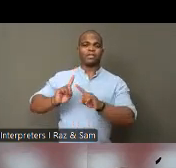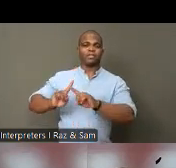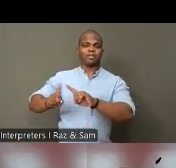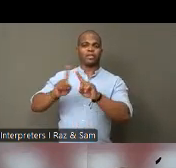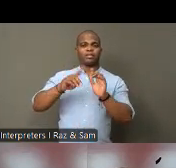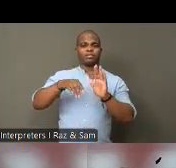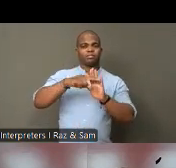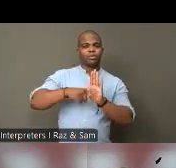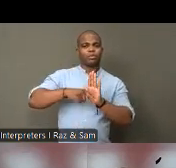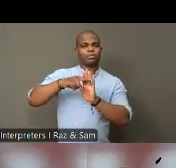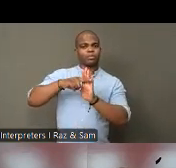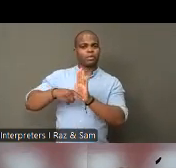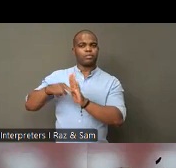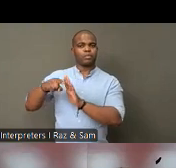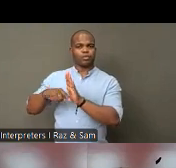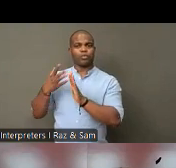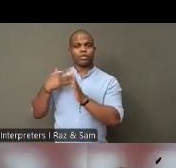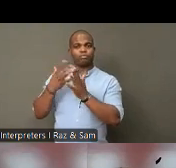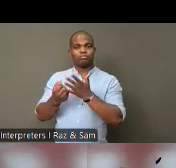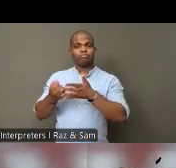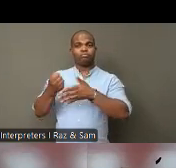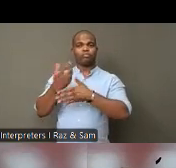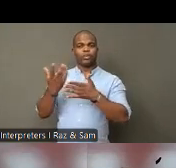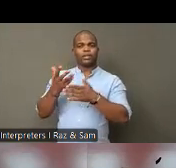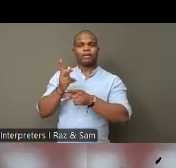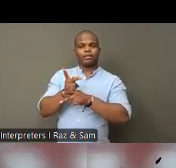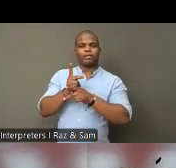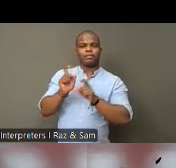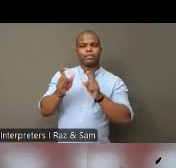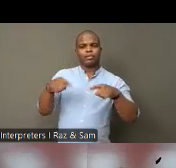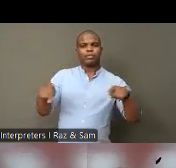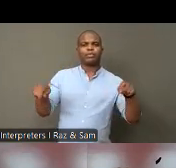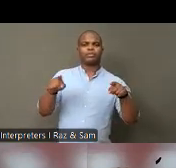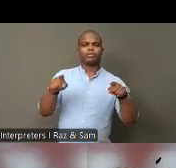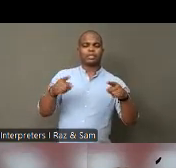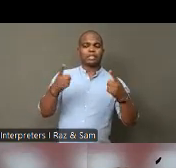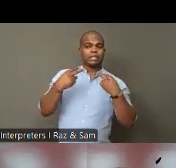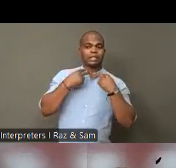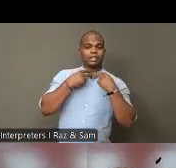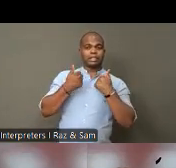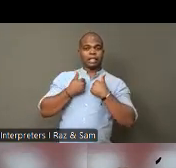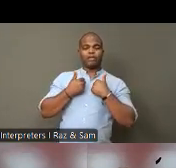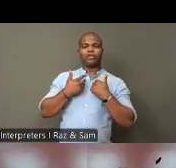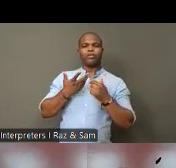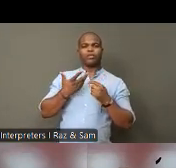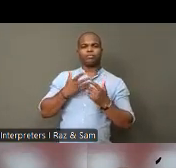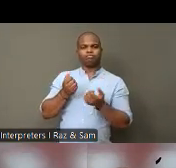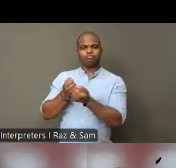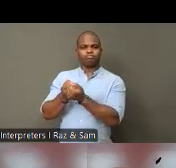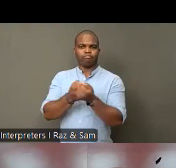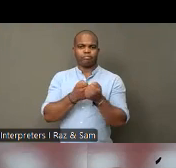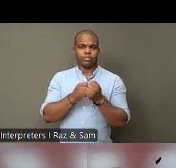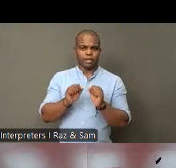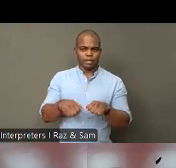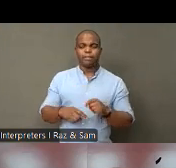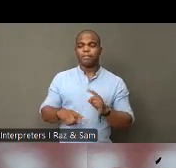temos uma estratégia de laboratório forte que atualmente nós concluímos e já estamos